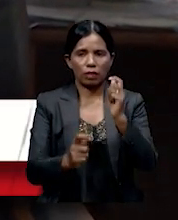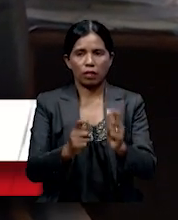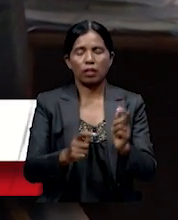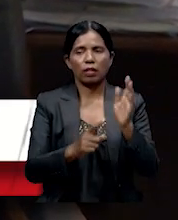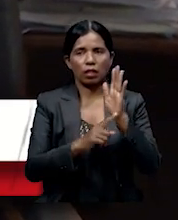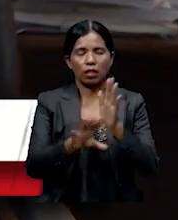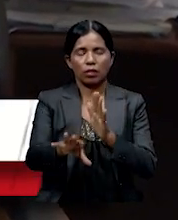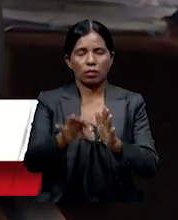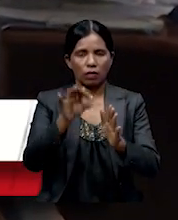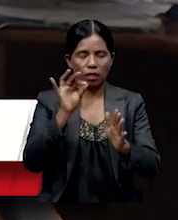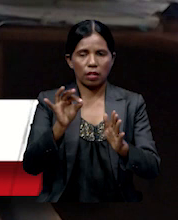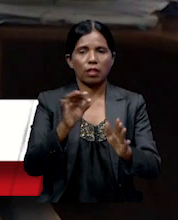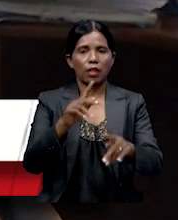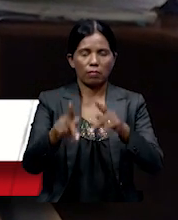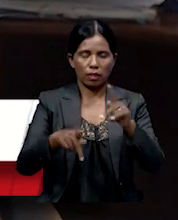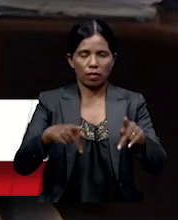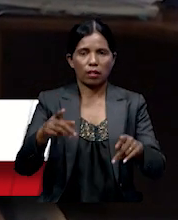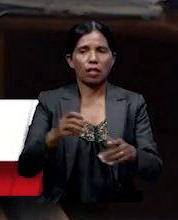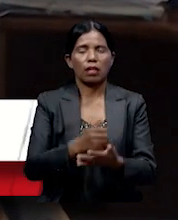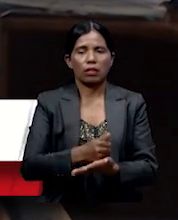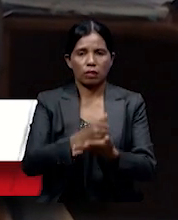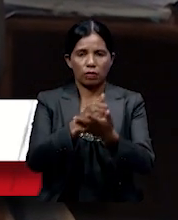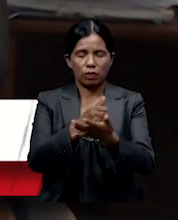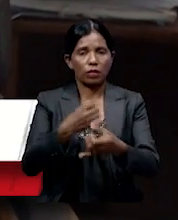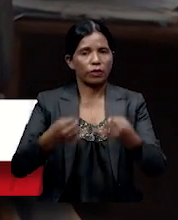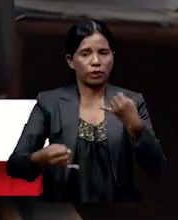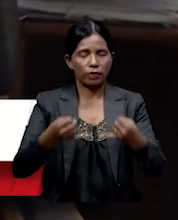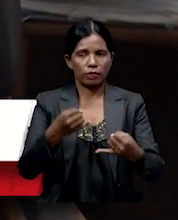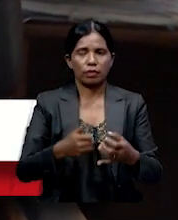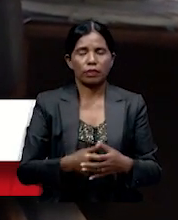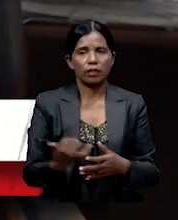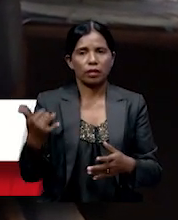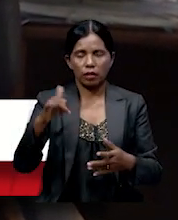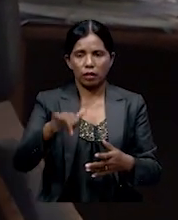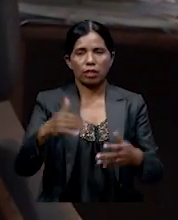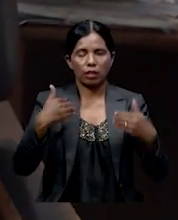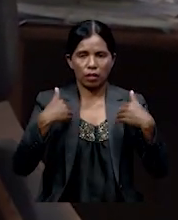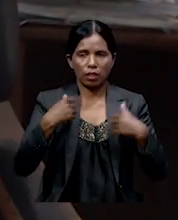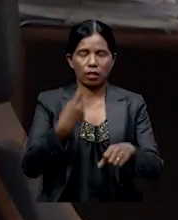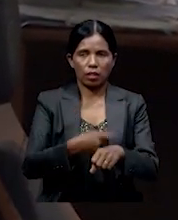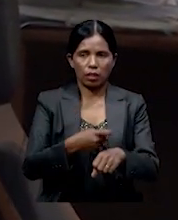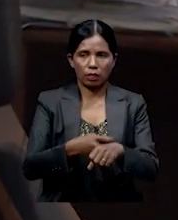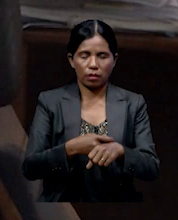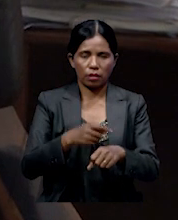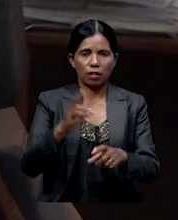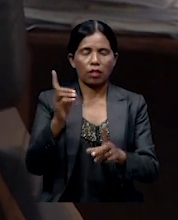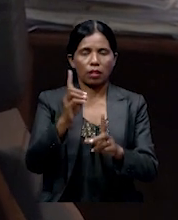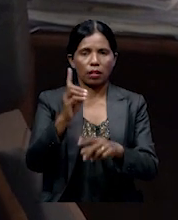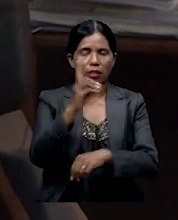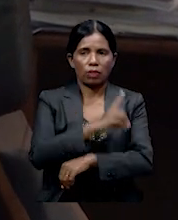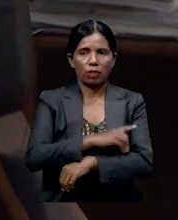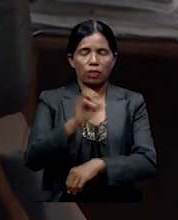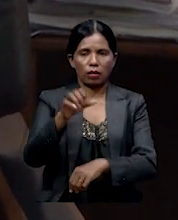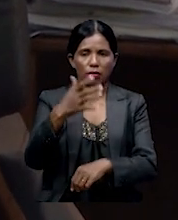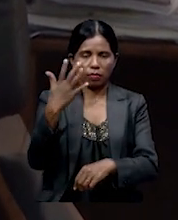notifica parte contrário. Então sira iha tempo, sira iha tempo, por exemplo, 15 dias para atu halo